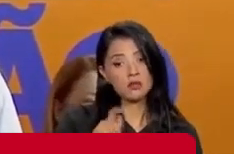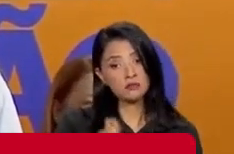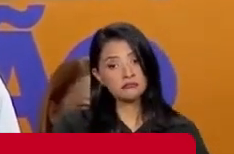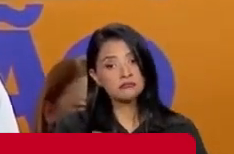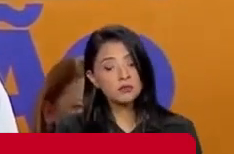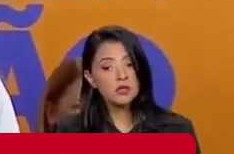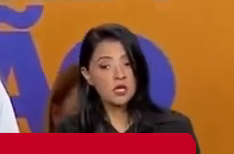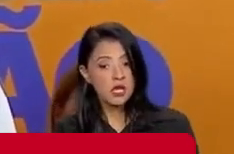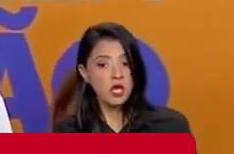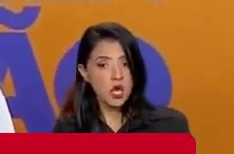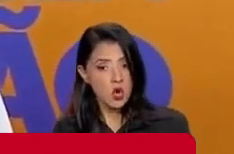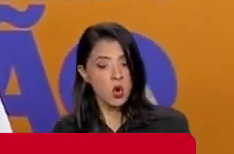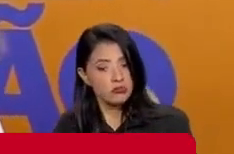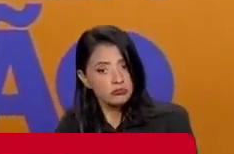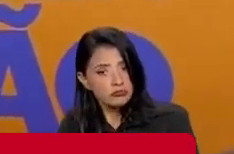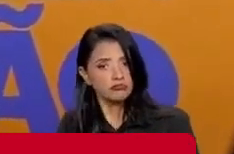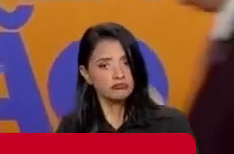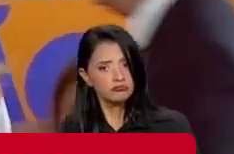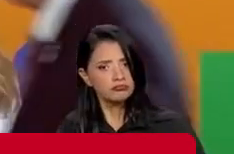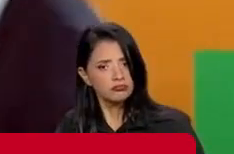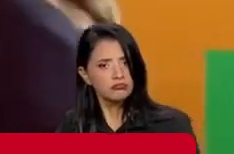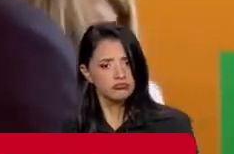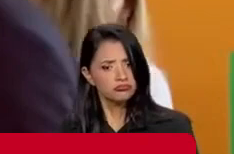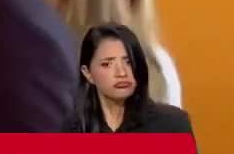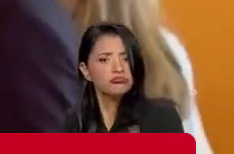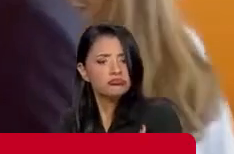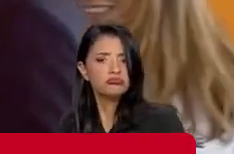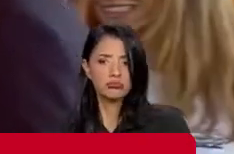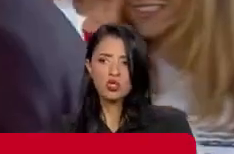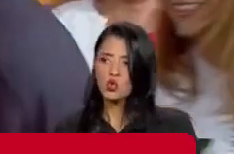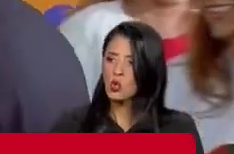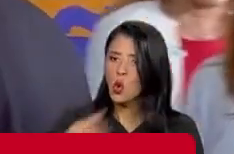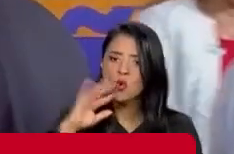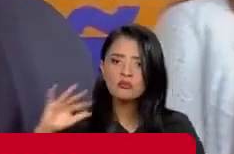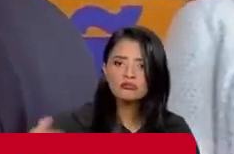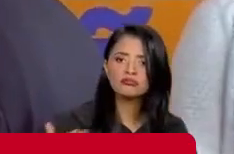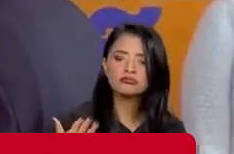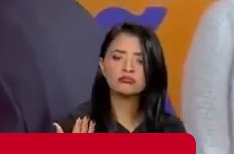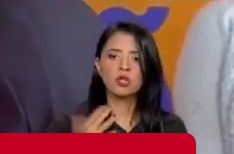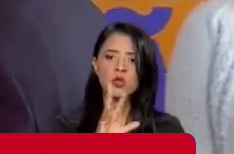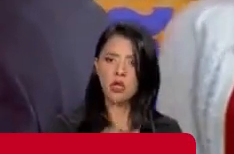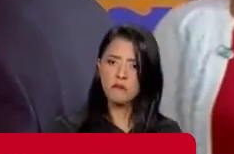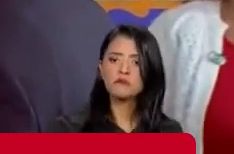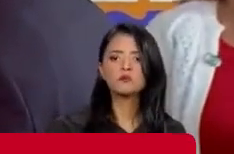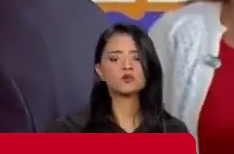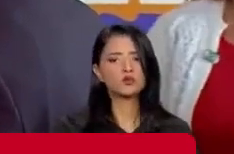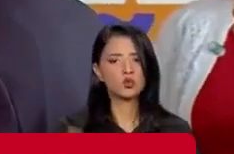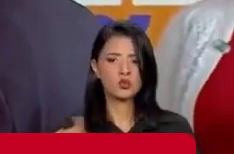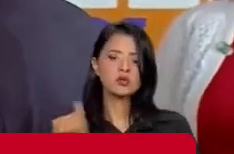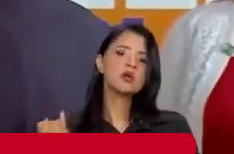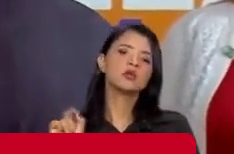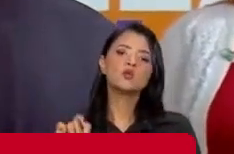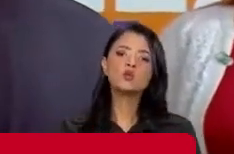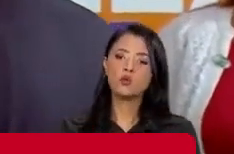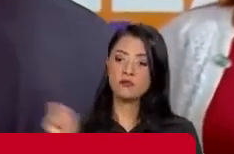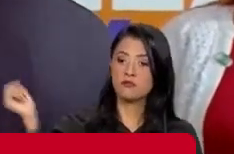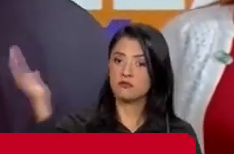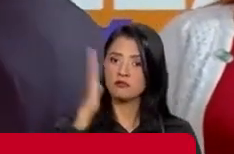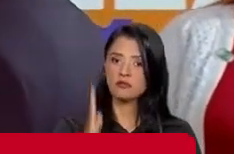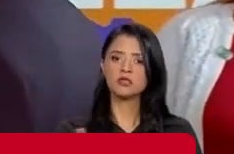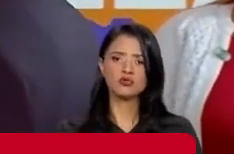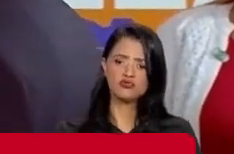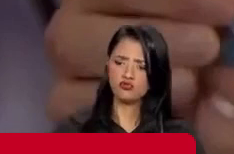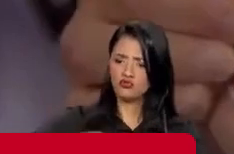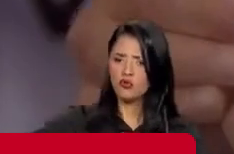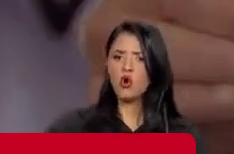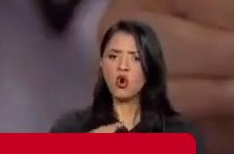sua iniciativa de tomar a vacina para que todos vejam é simbólica e muito importante para que o Brasil retome